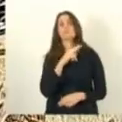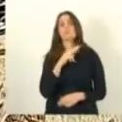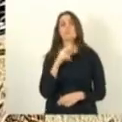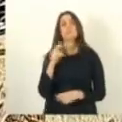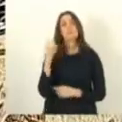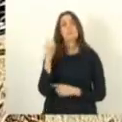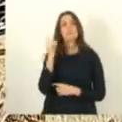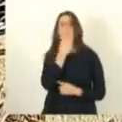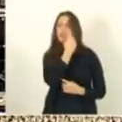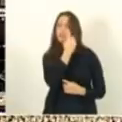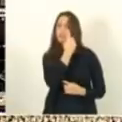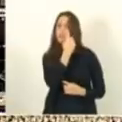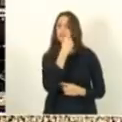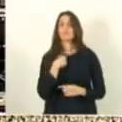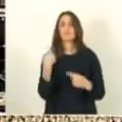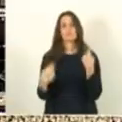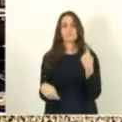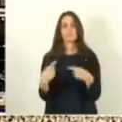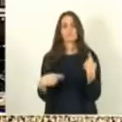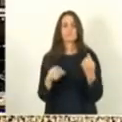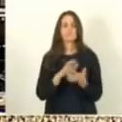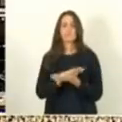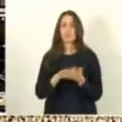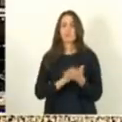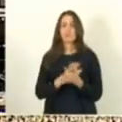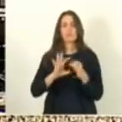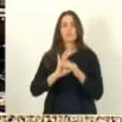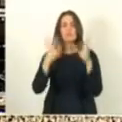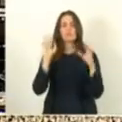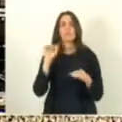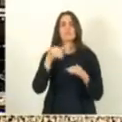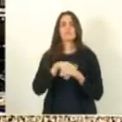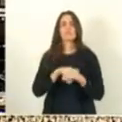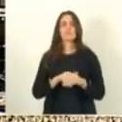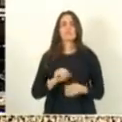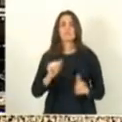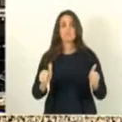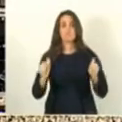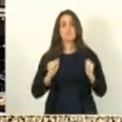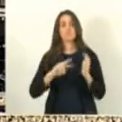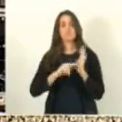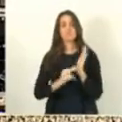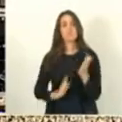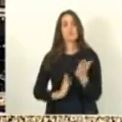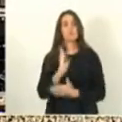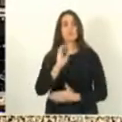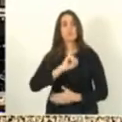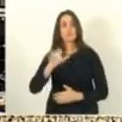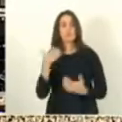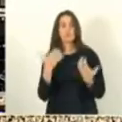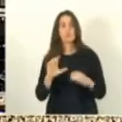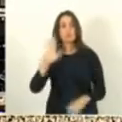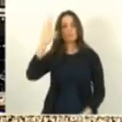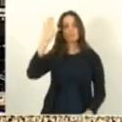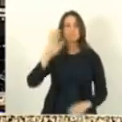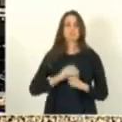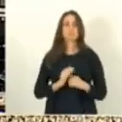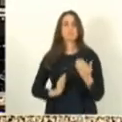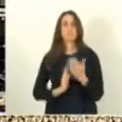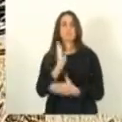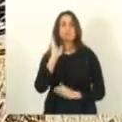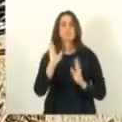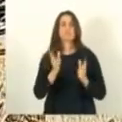Dari Pagundi. Em discussão, não havendo quem queira discutir, em votação. Os deputados que aprovam permaneçam como se encontram, contrário, manifesto.